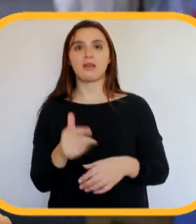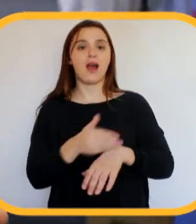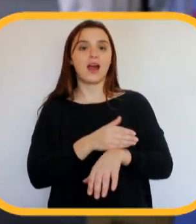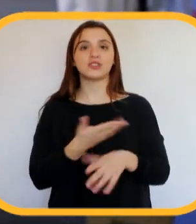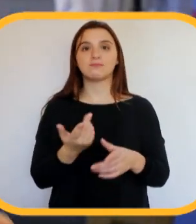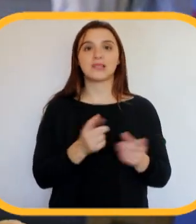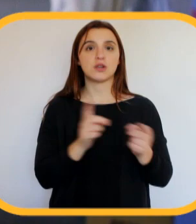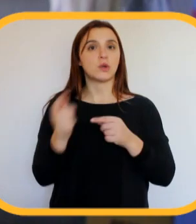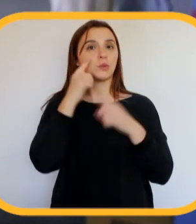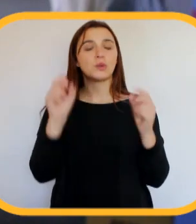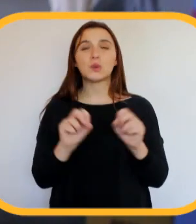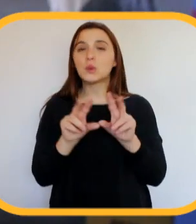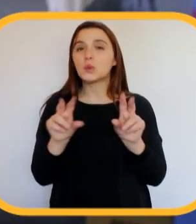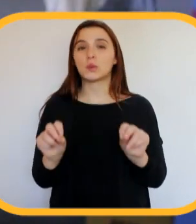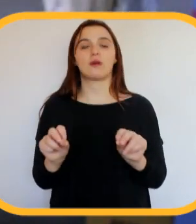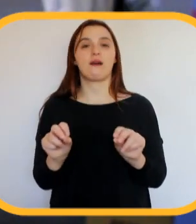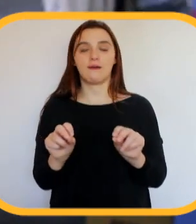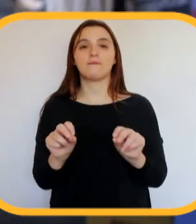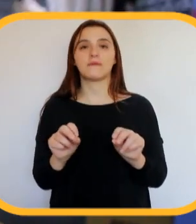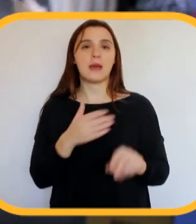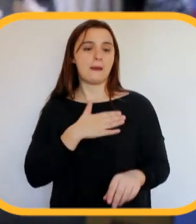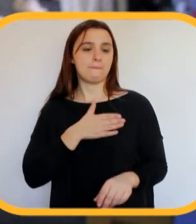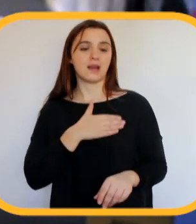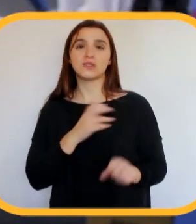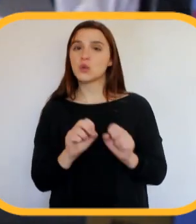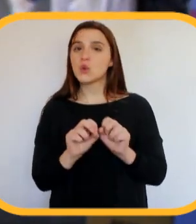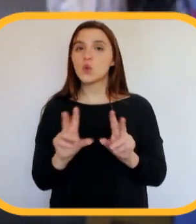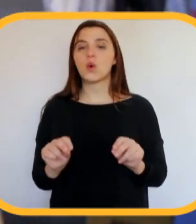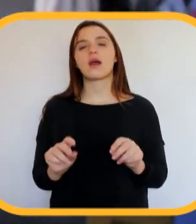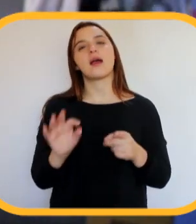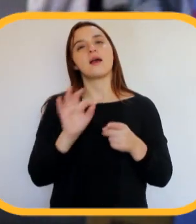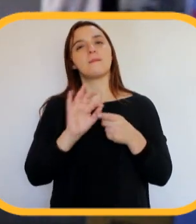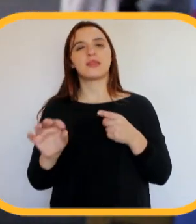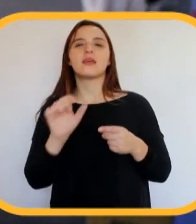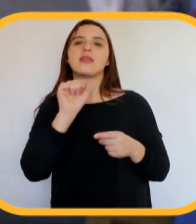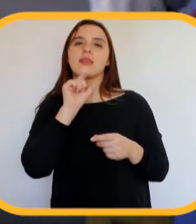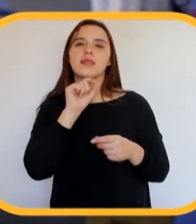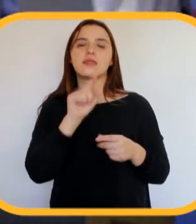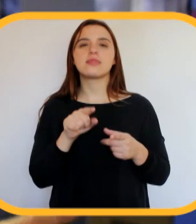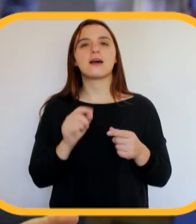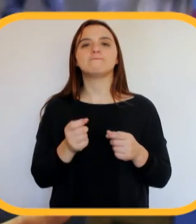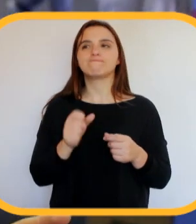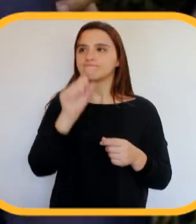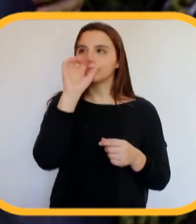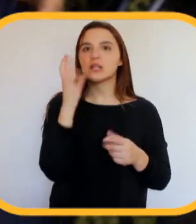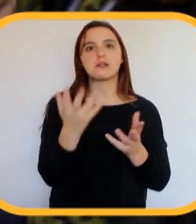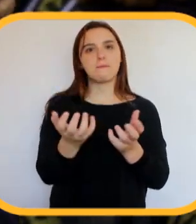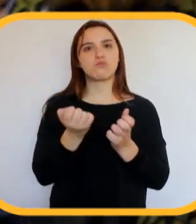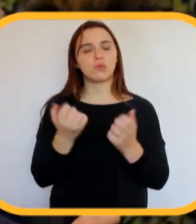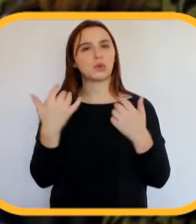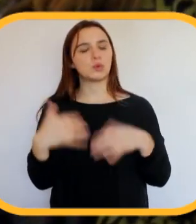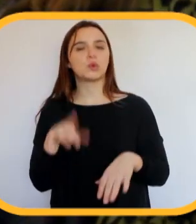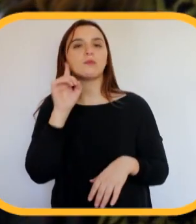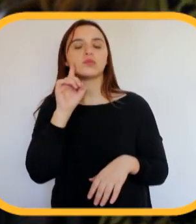mil, nunca tinham utilizado os transportes públicos. São pessoas que nunca tinham tido passe. Portanto, isso é uma medida de descarbonização muito importante. Estamos a fazer